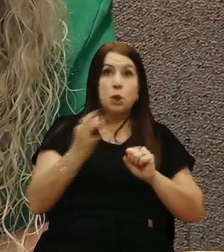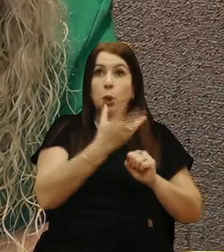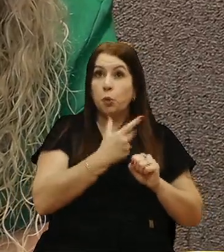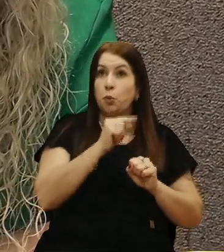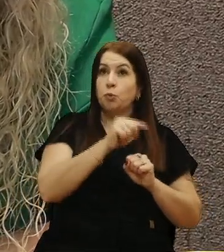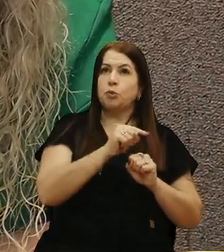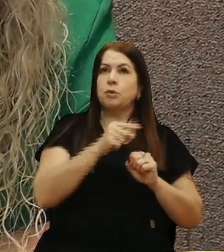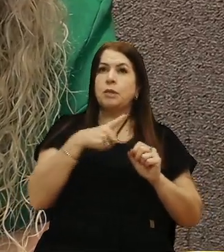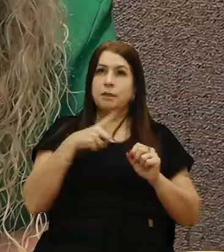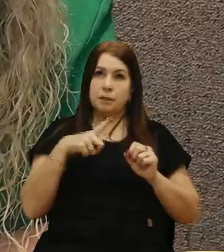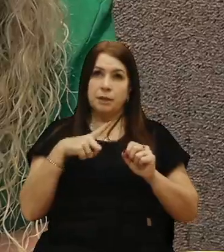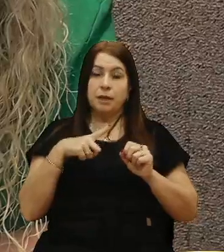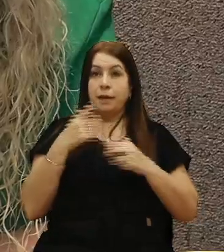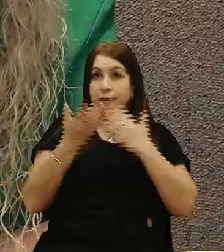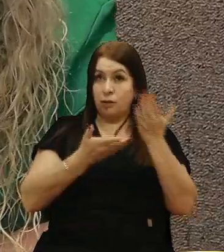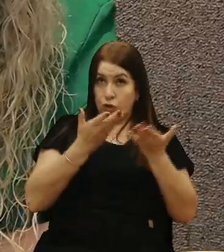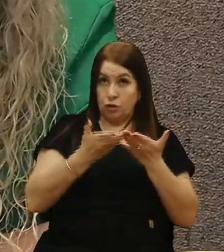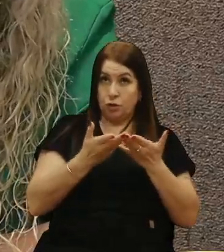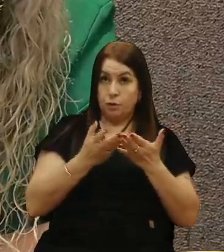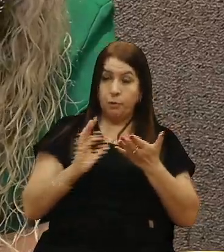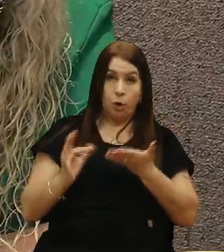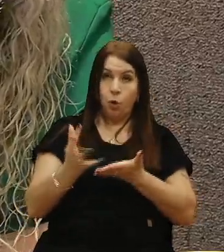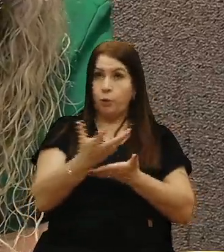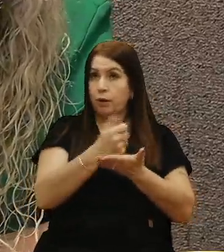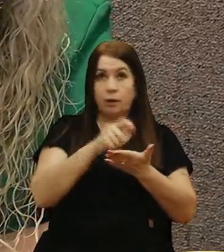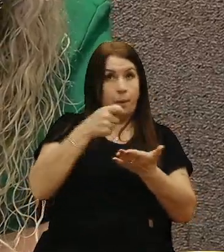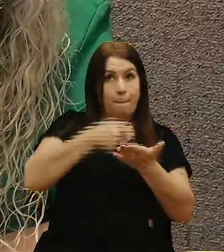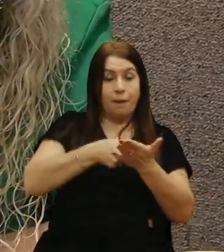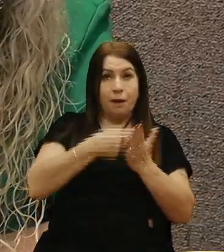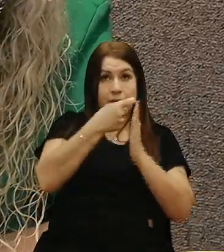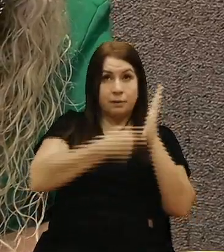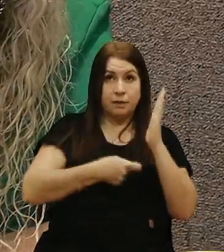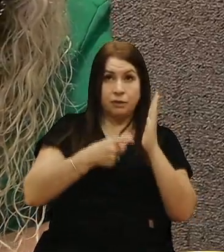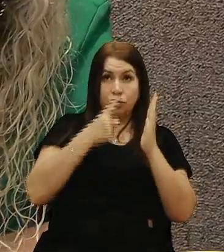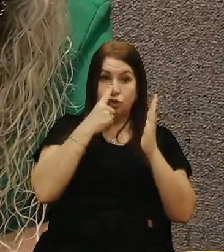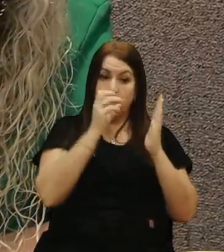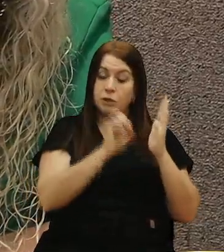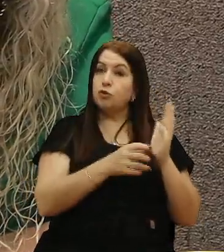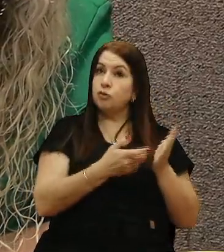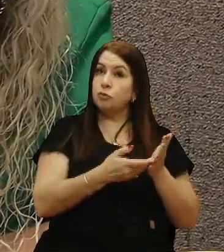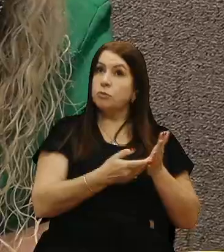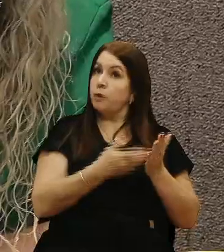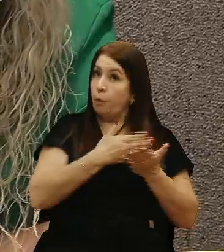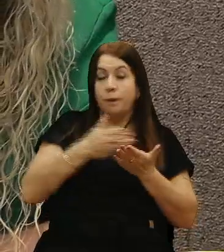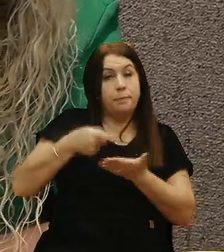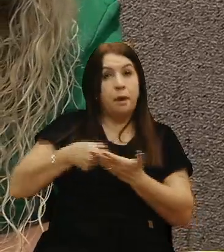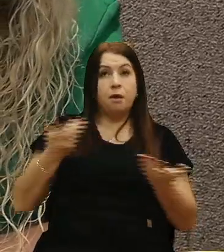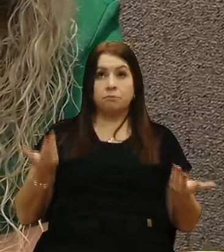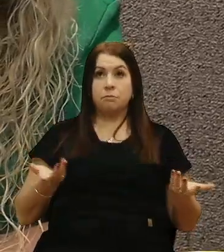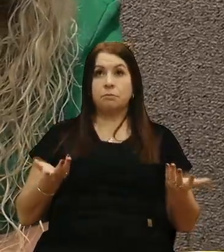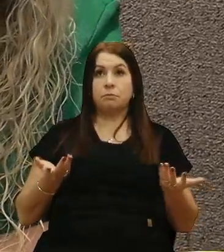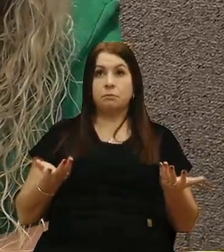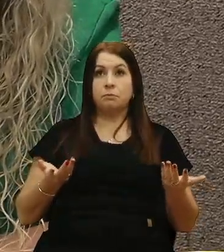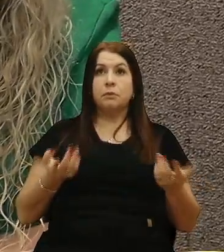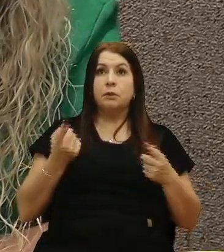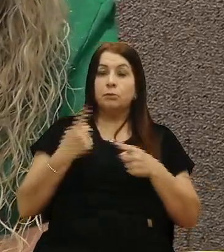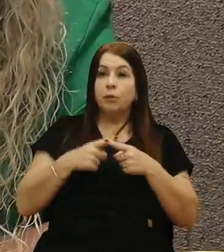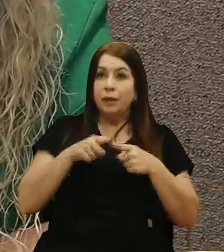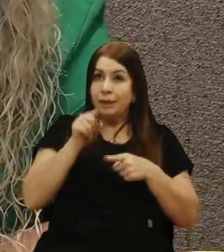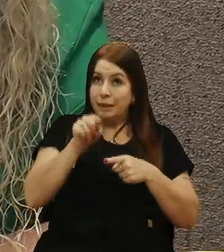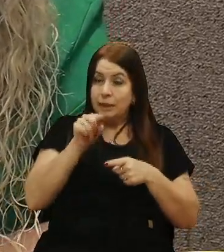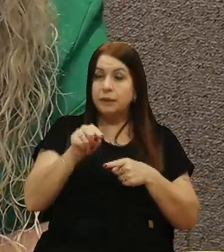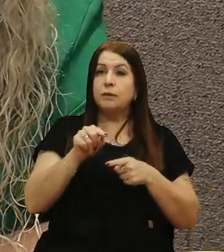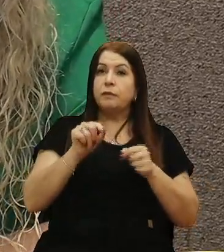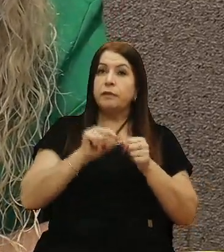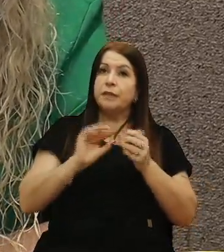aqueles que hoje estão sendo atendidos pela Codeca e não pagam a taxa de lixo, que venham a pagar. Porque isso